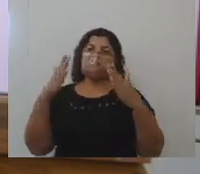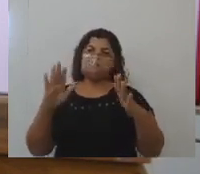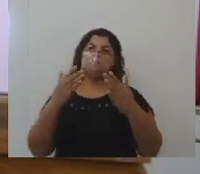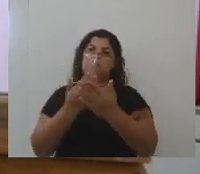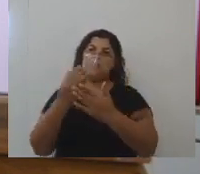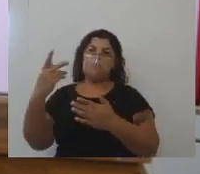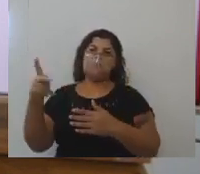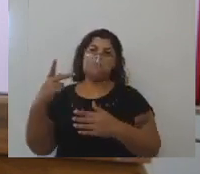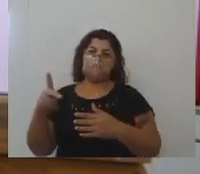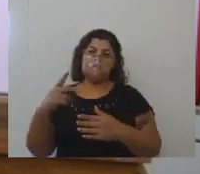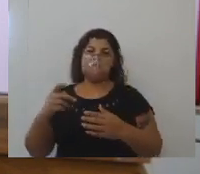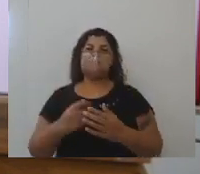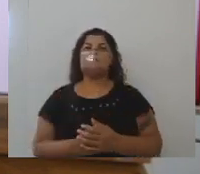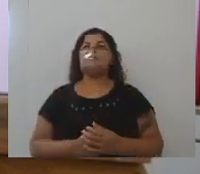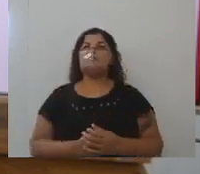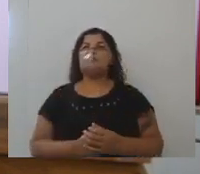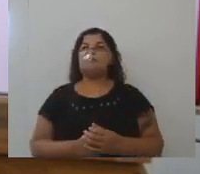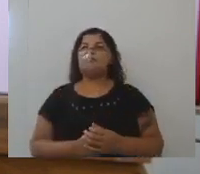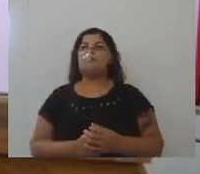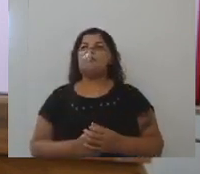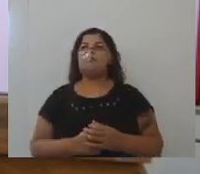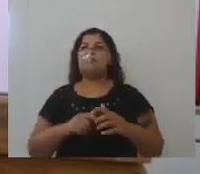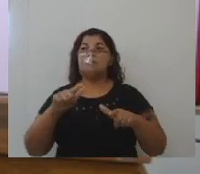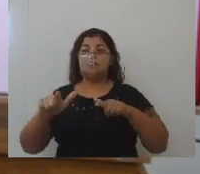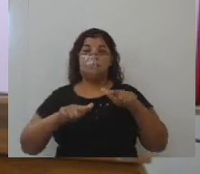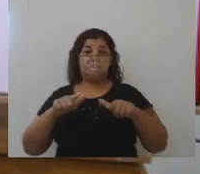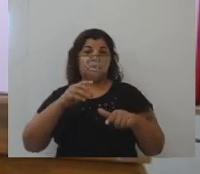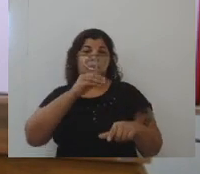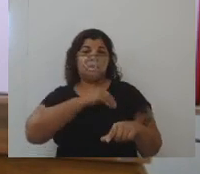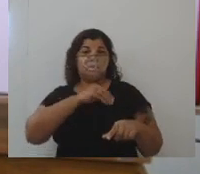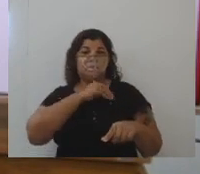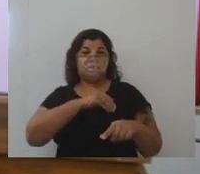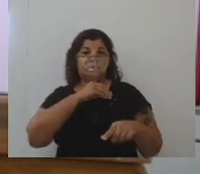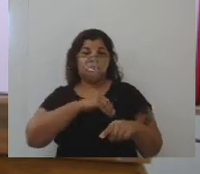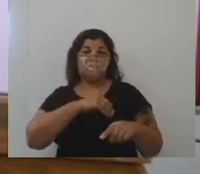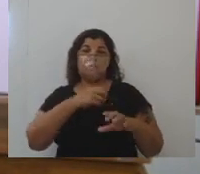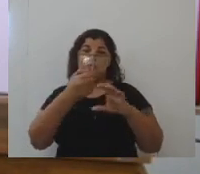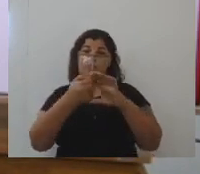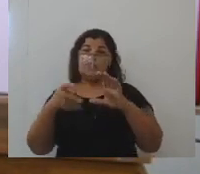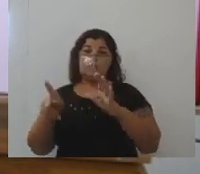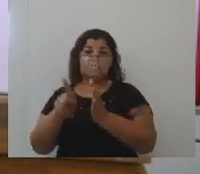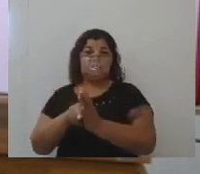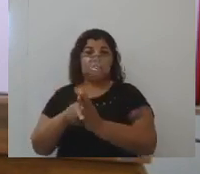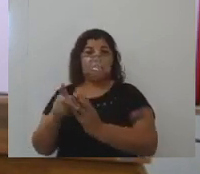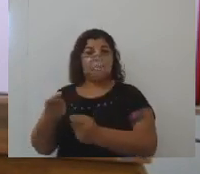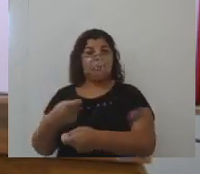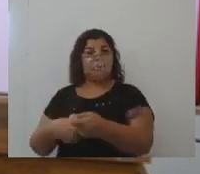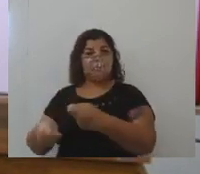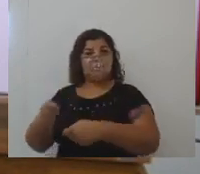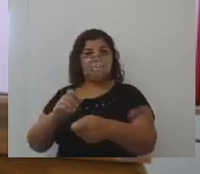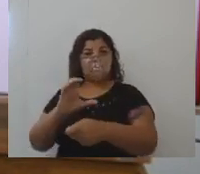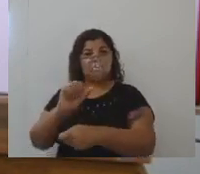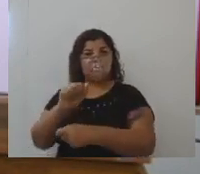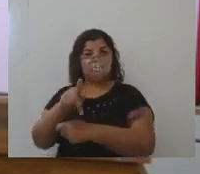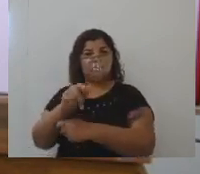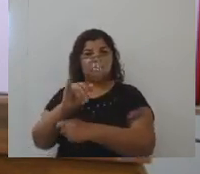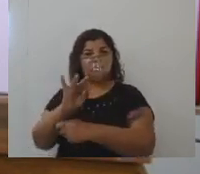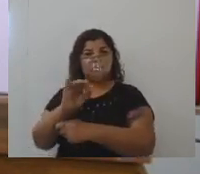obrigado. Vamos lá. O trabalho assalariado, certo, é uma característica do capitalismo, certo? O capitalismo você